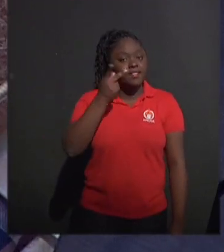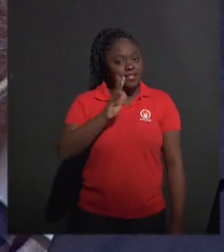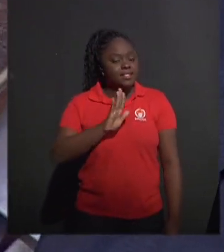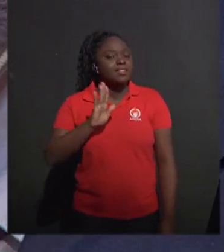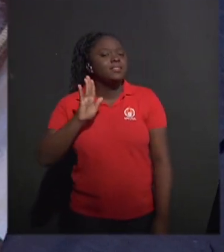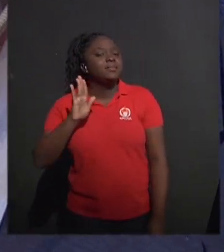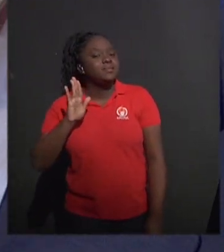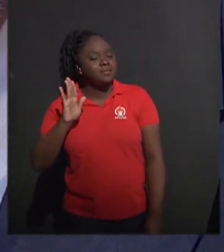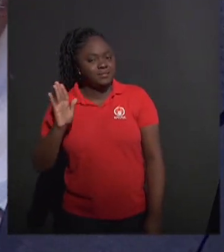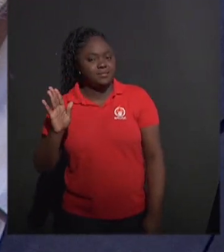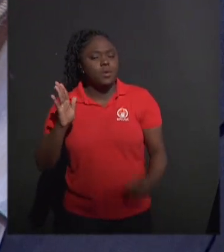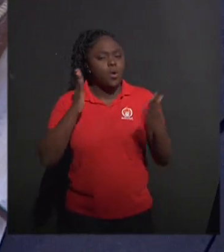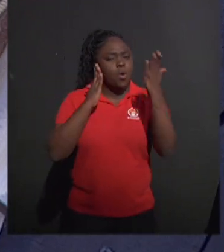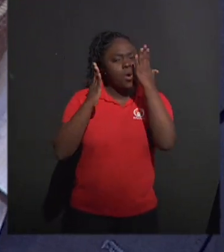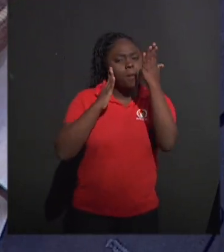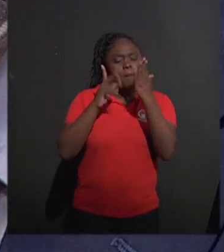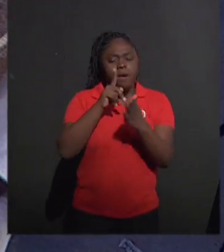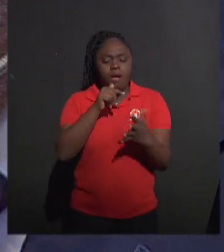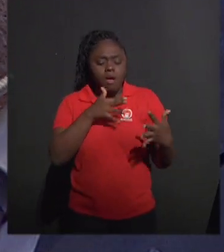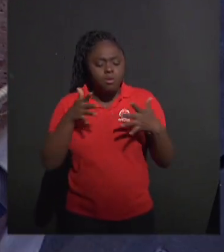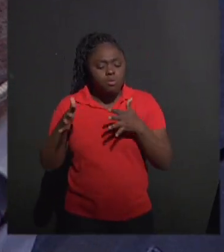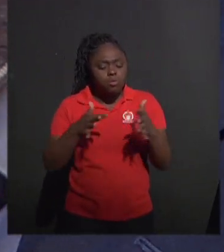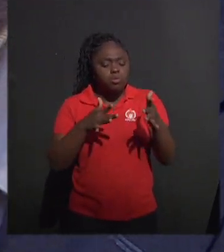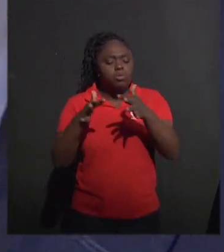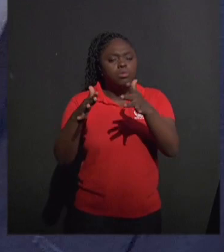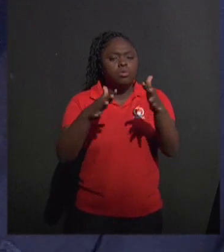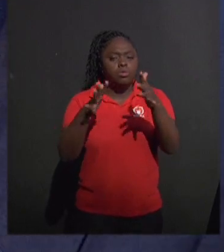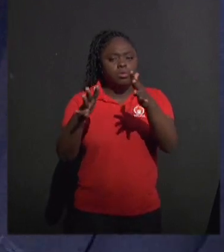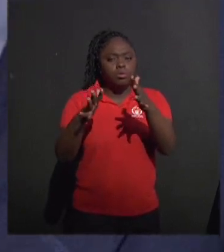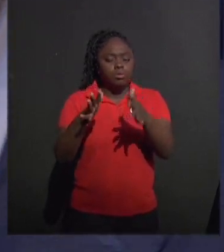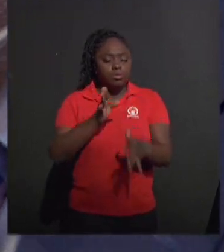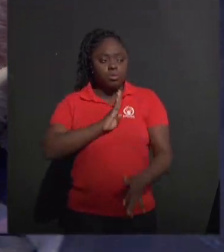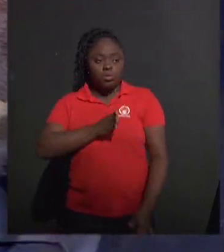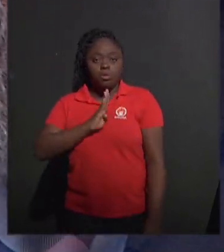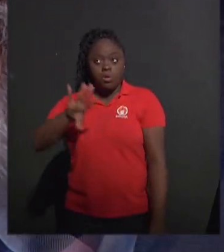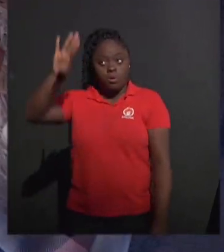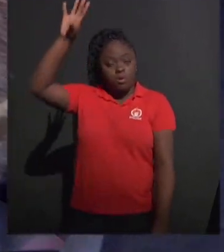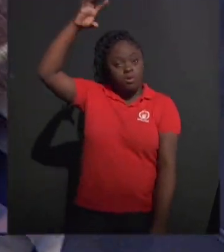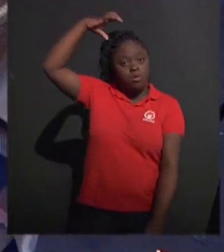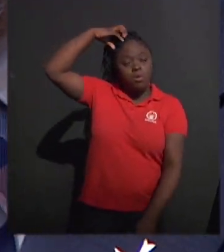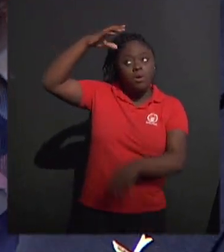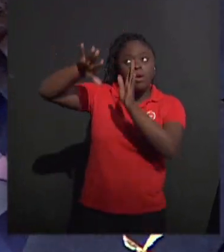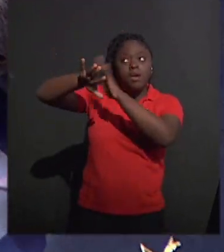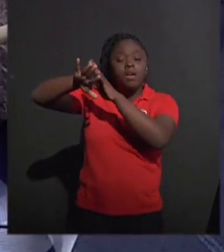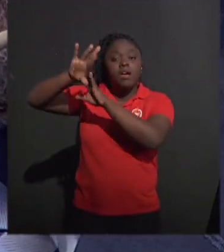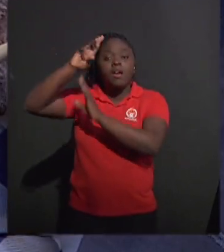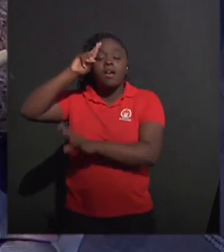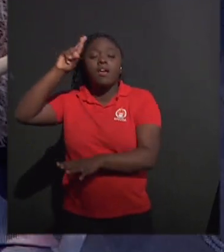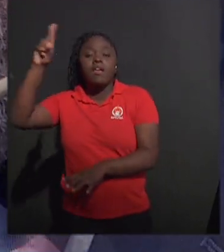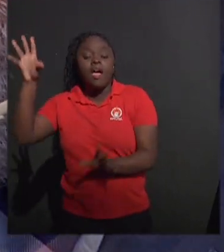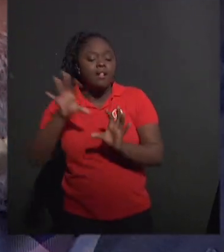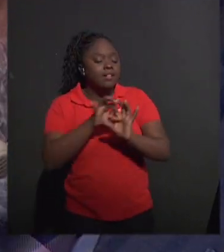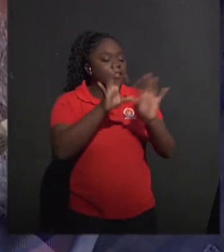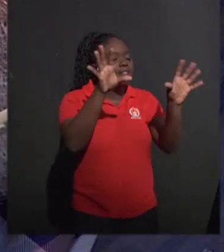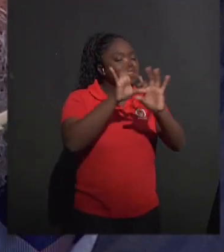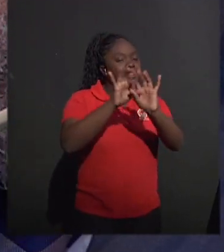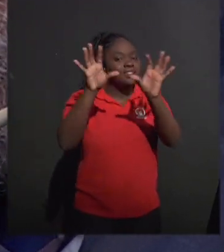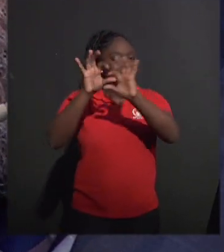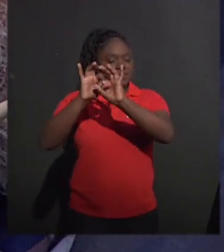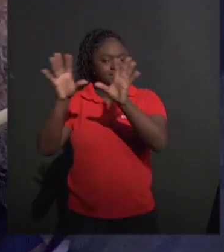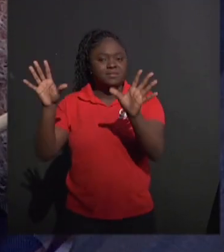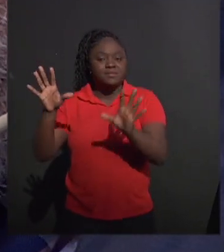como ribeiros de águas, assim o coração do rei nas mãos do Senhor, por onde quer o inclina. E o